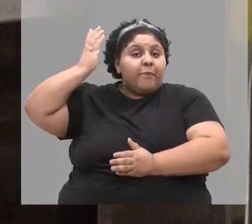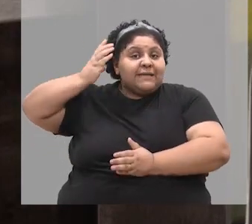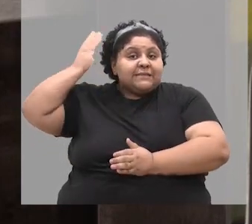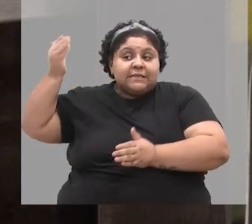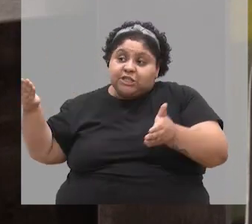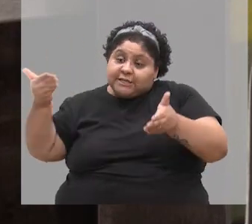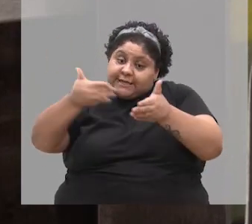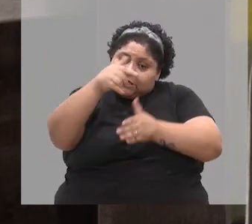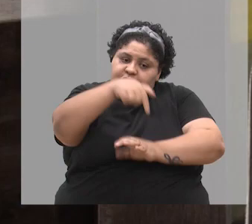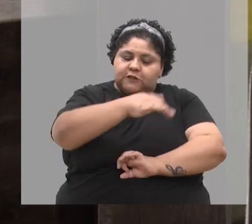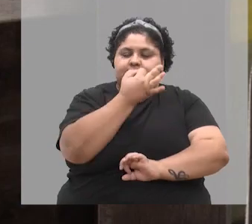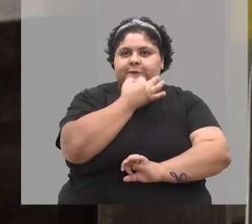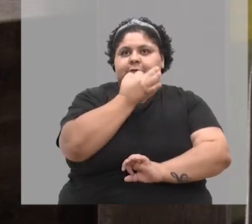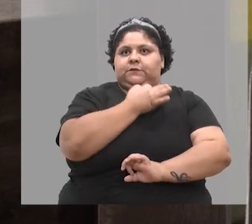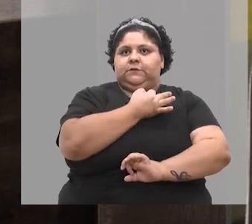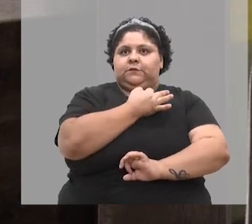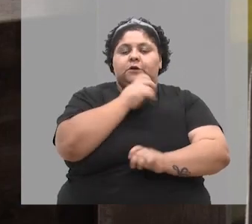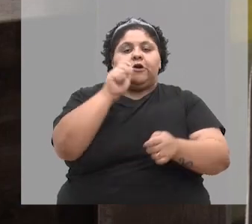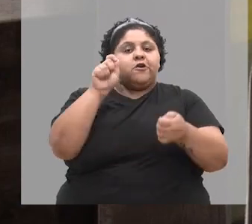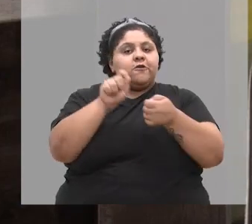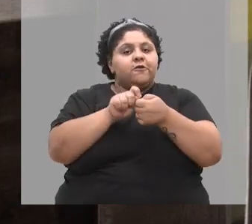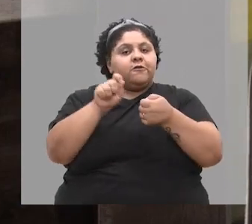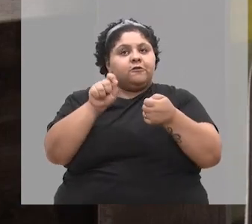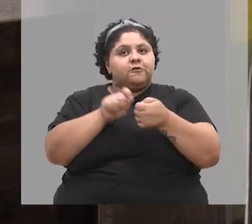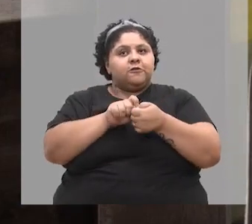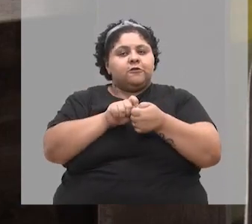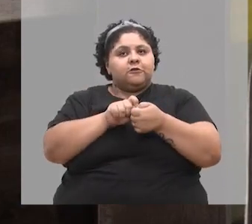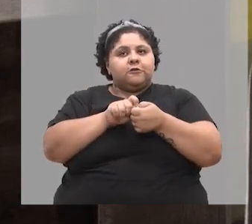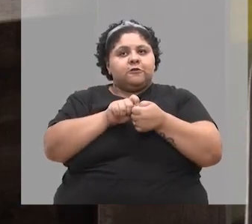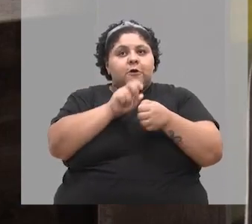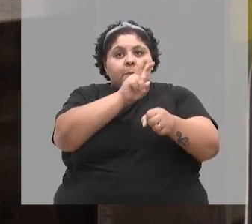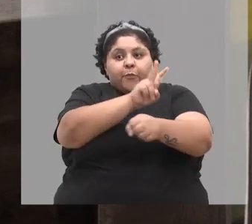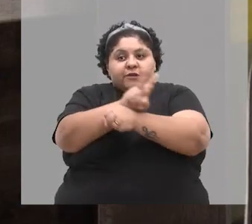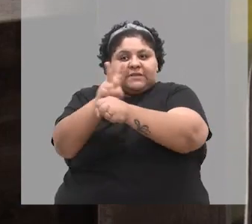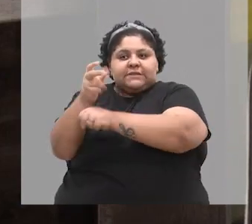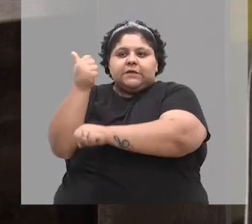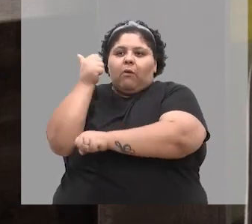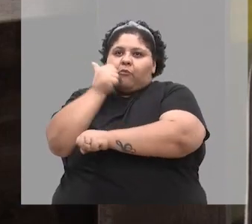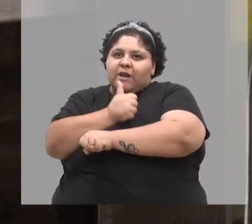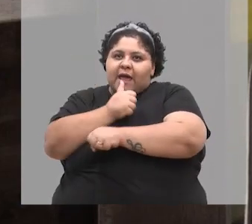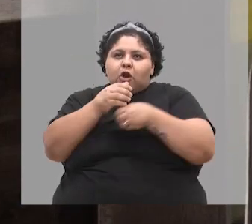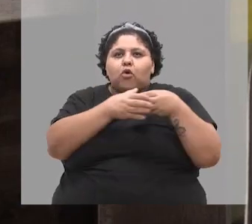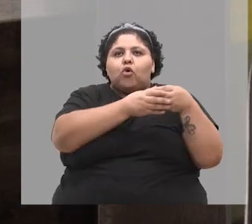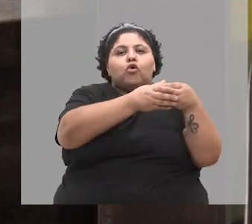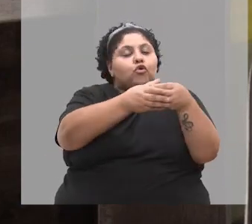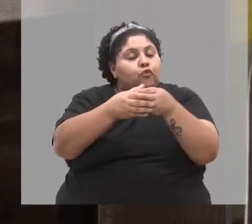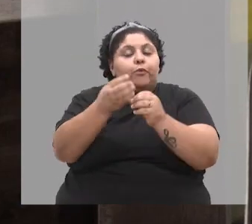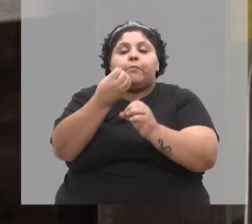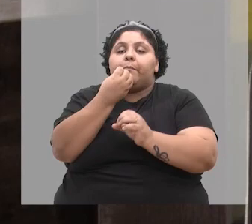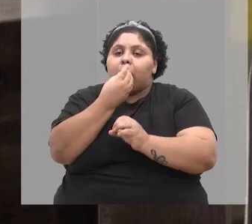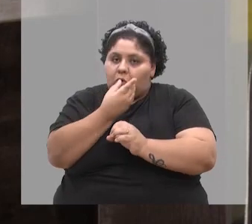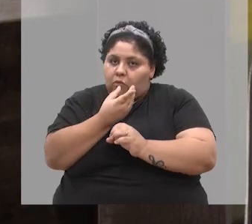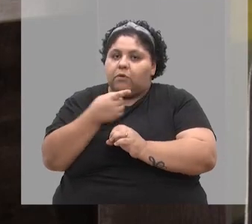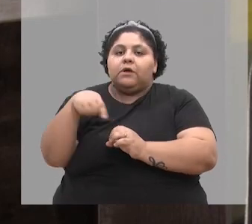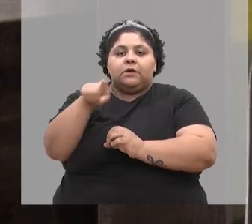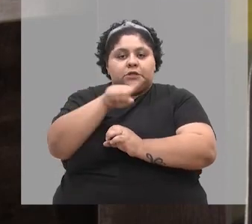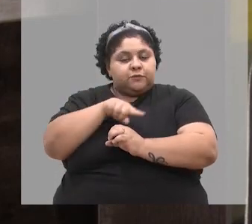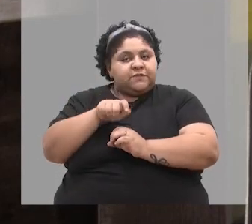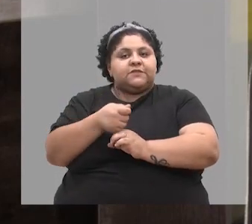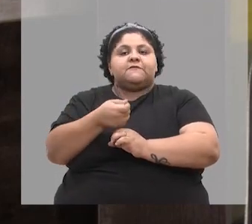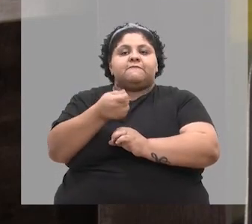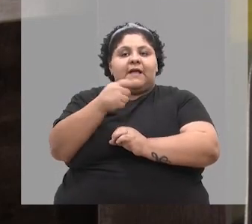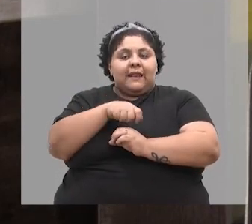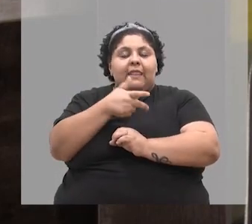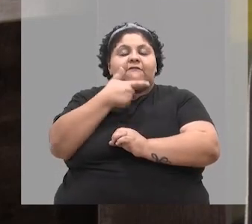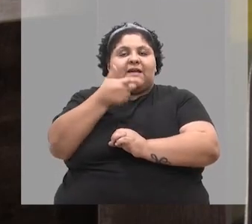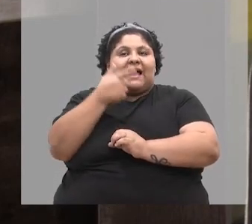um palestrante que venha a Caxias do Sul para, né, fazer com que a nossa rede de proteção à mulher, que é muito boa, a gente precisa dizer que